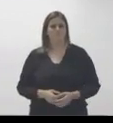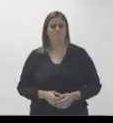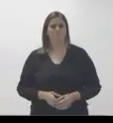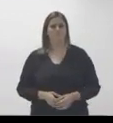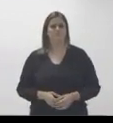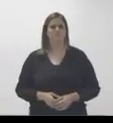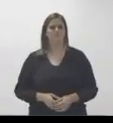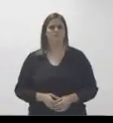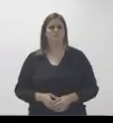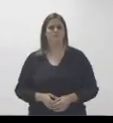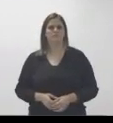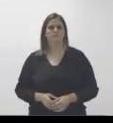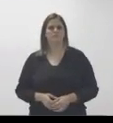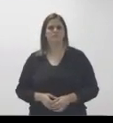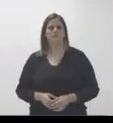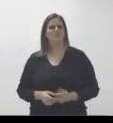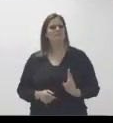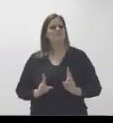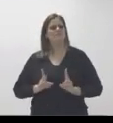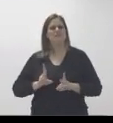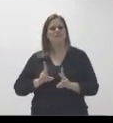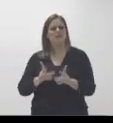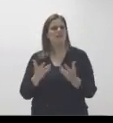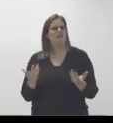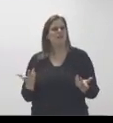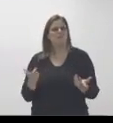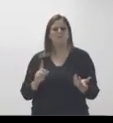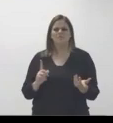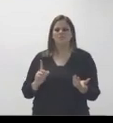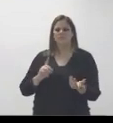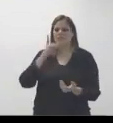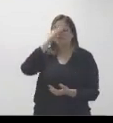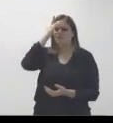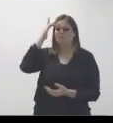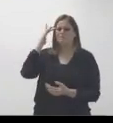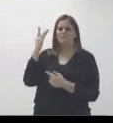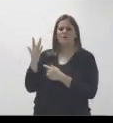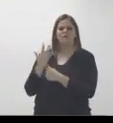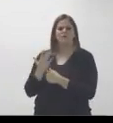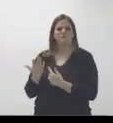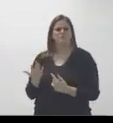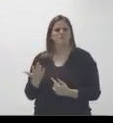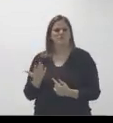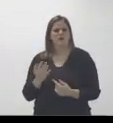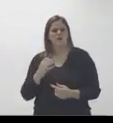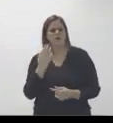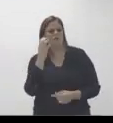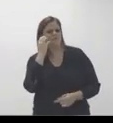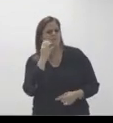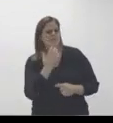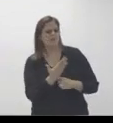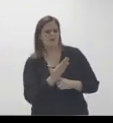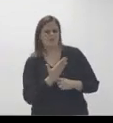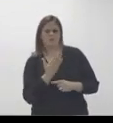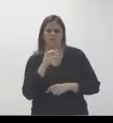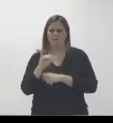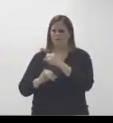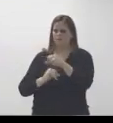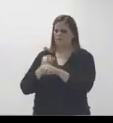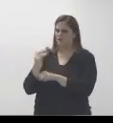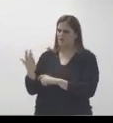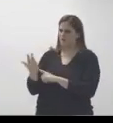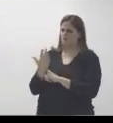é intermediário para que a gente possa se relacionar a exemplo dos celulares nas redes sociais enfim é a droga